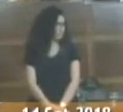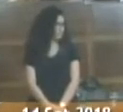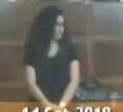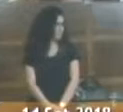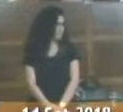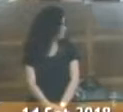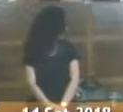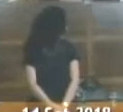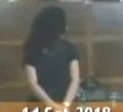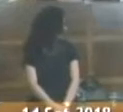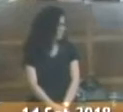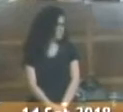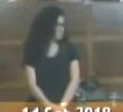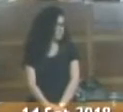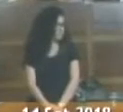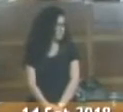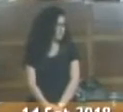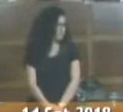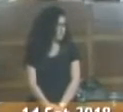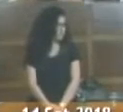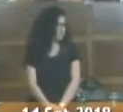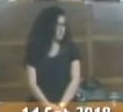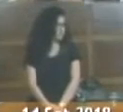Não, a pequenininha quer falar, ué.